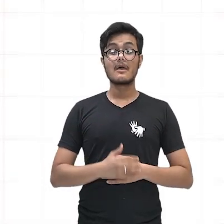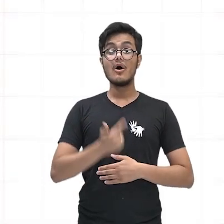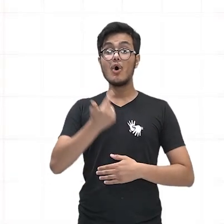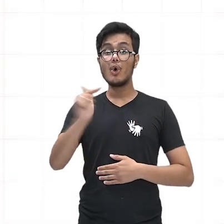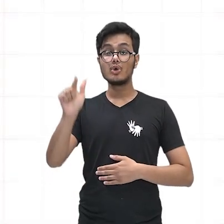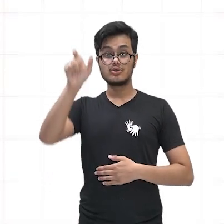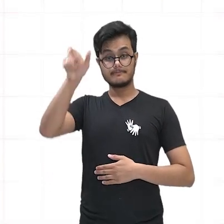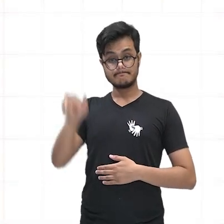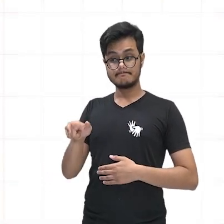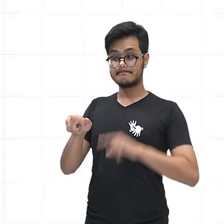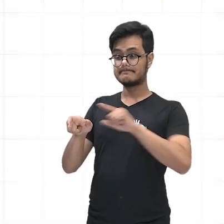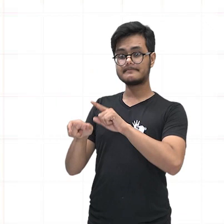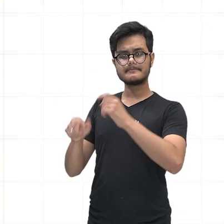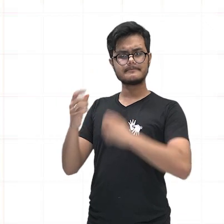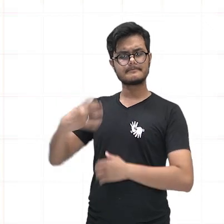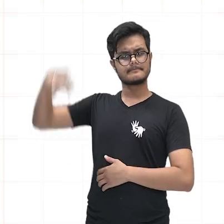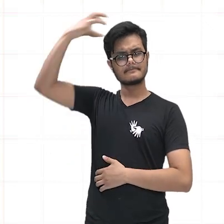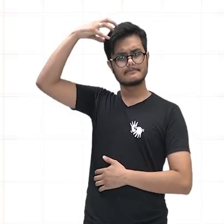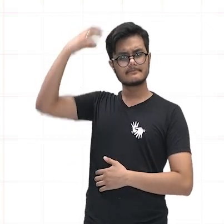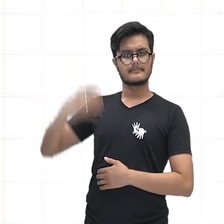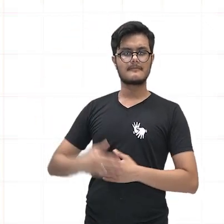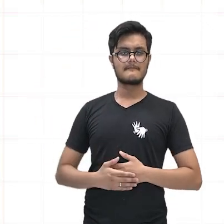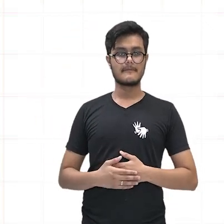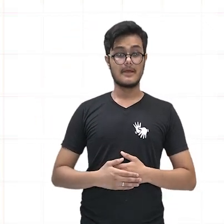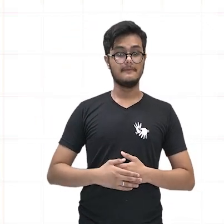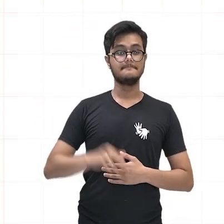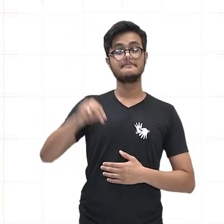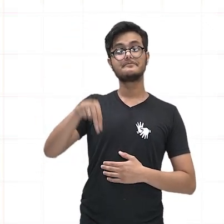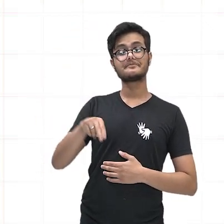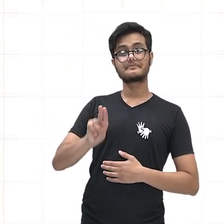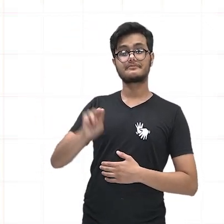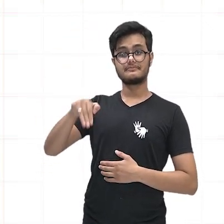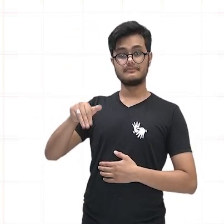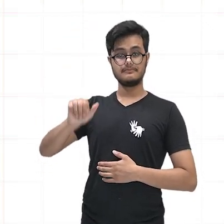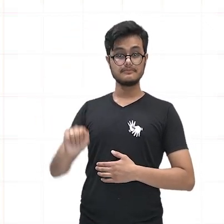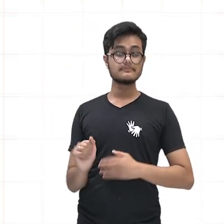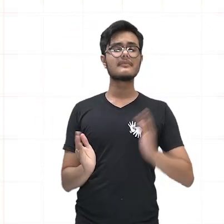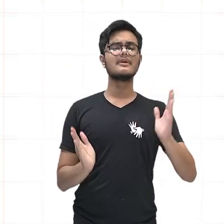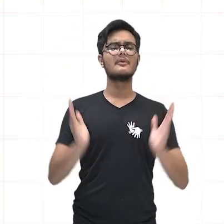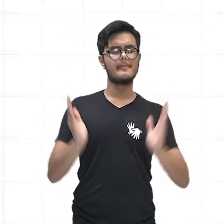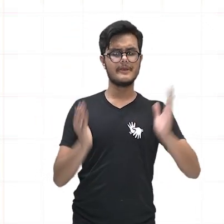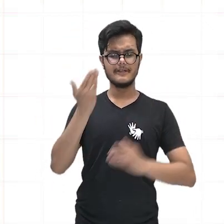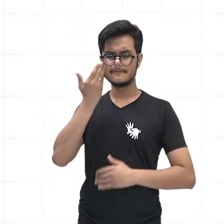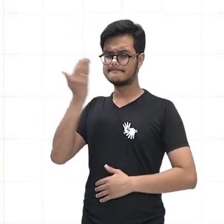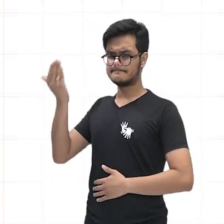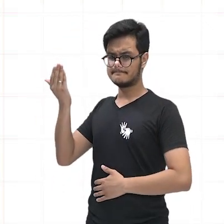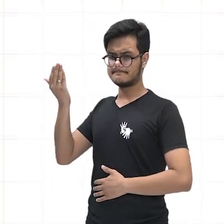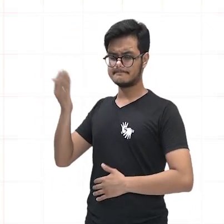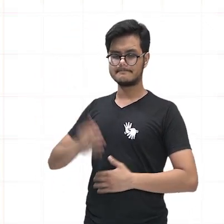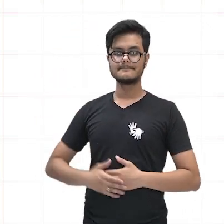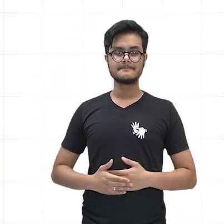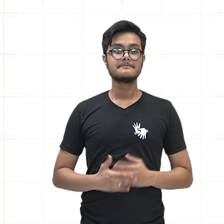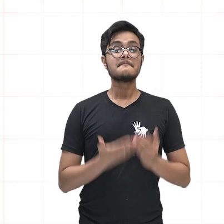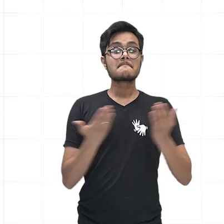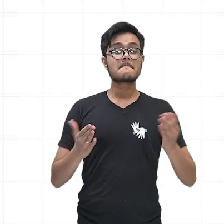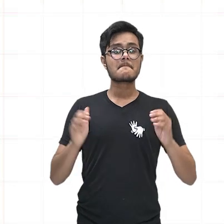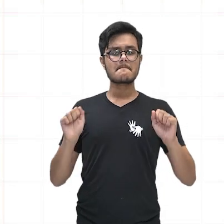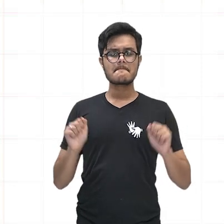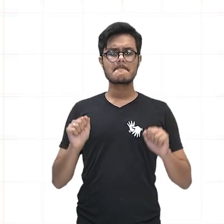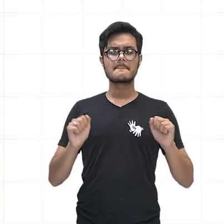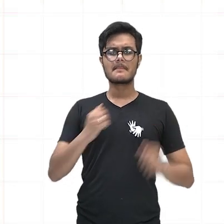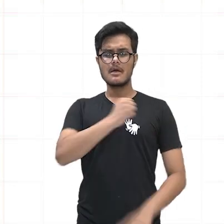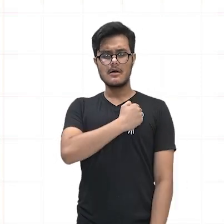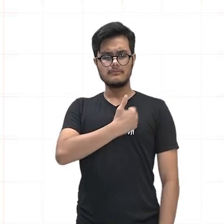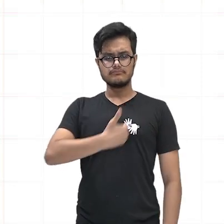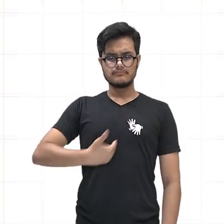numa Pompilho governou de 715 a 673 antes de Cristo e suas conquist entre as